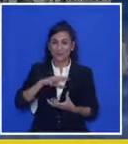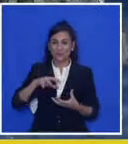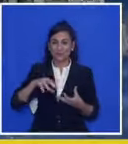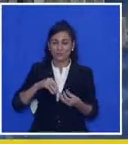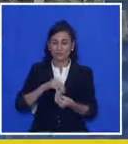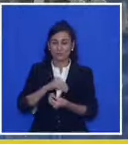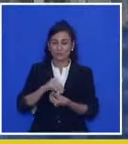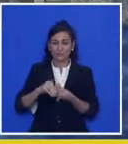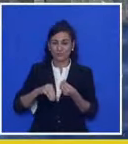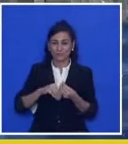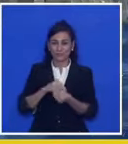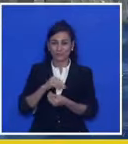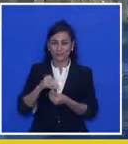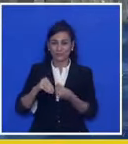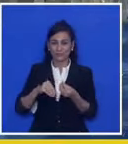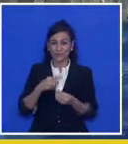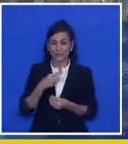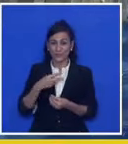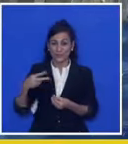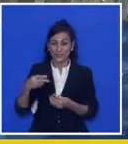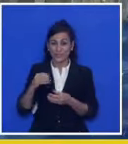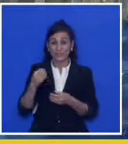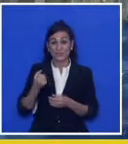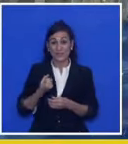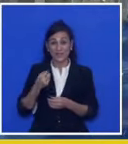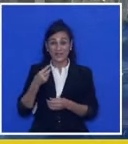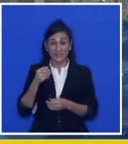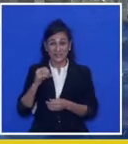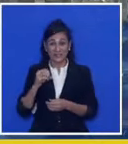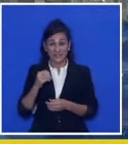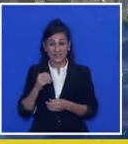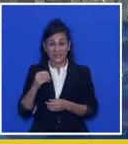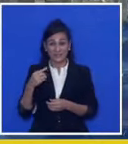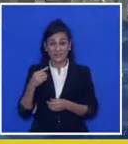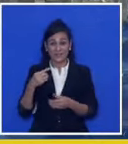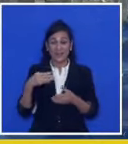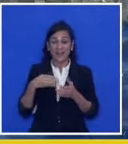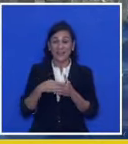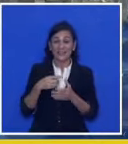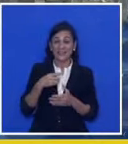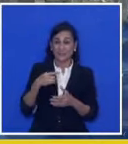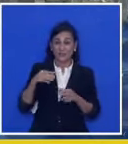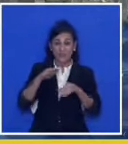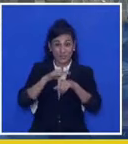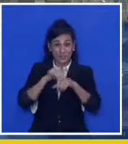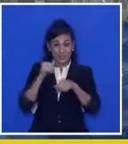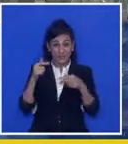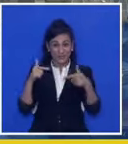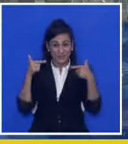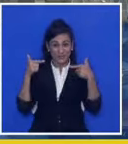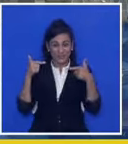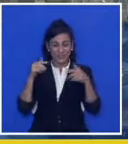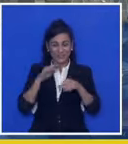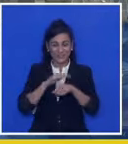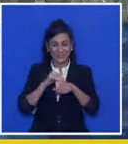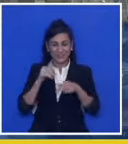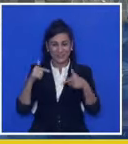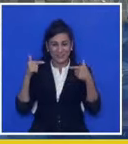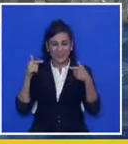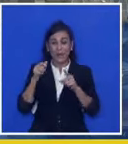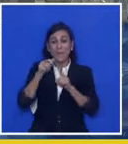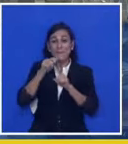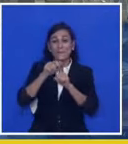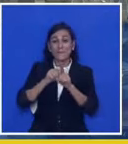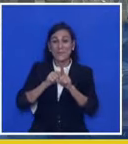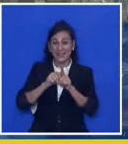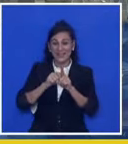Globo carregado, embaralhando 12 bolas numeradas de 0 a 12. Pode chamar que a sorte vem, vem sorte, vem sorte. Sorteio